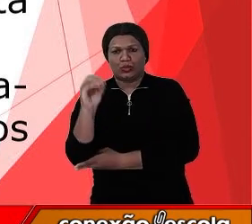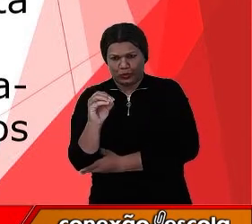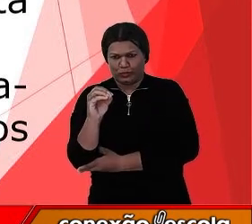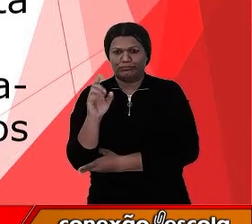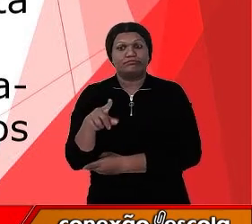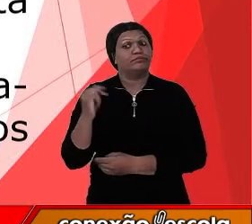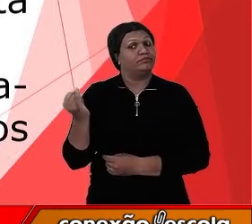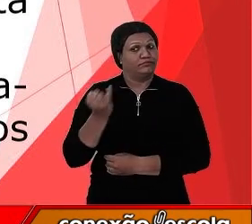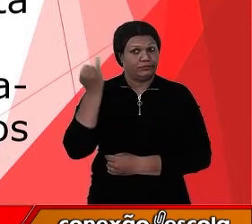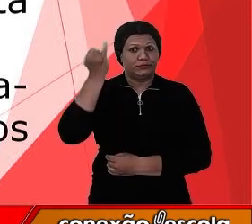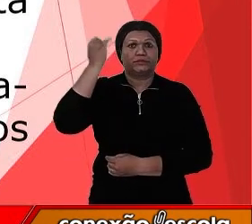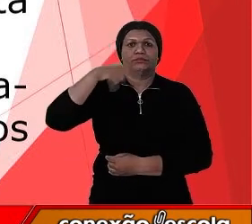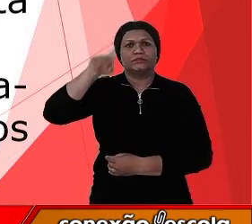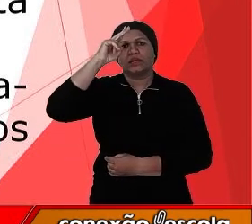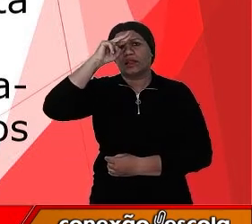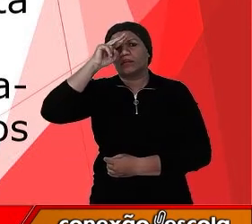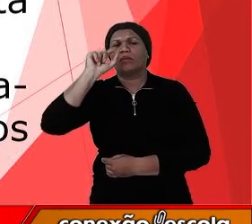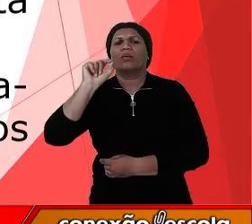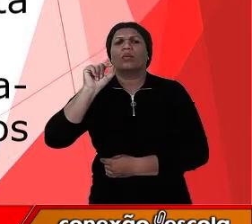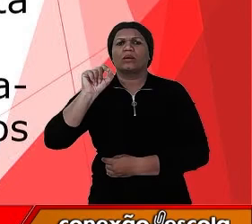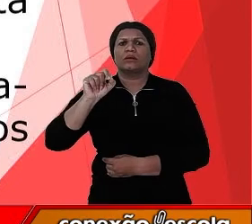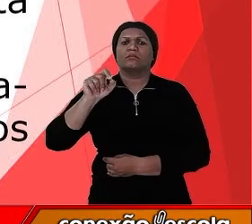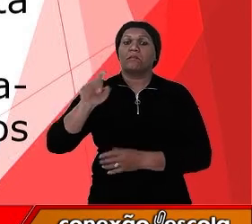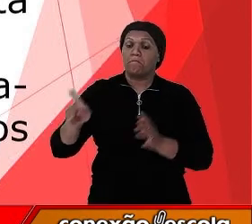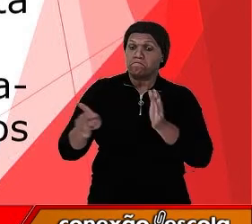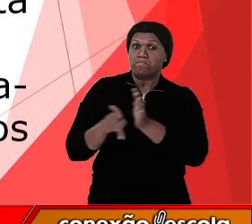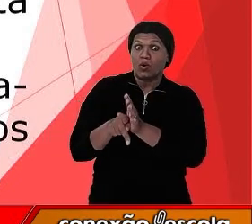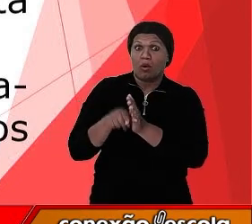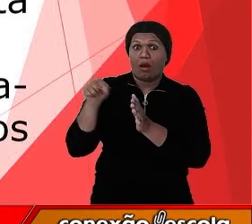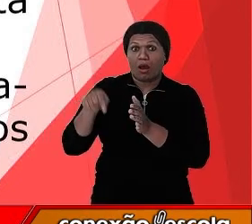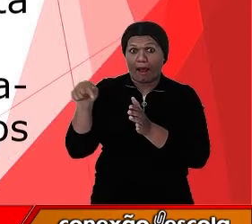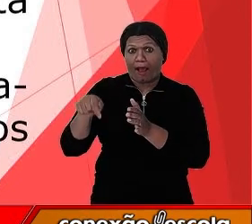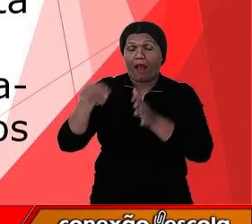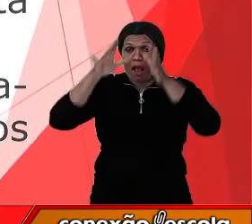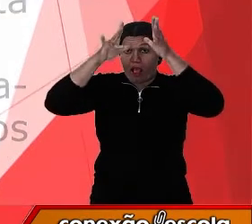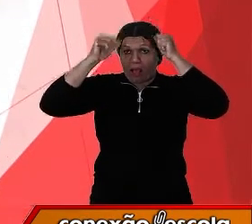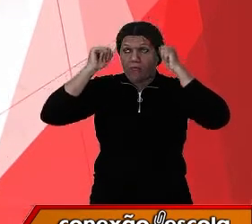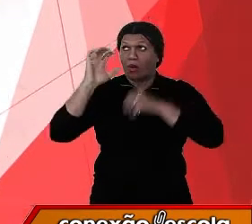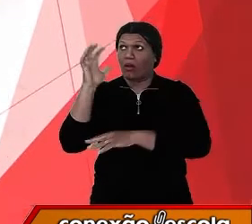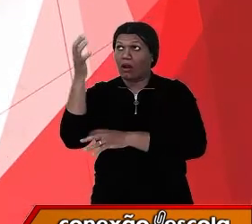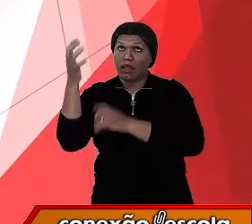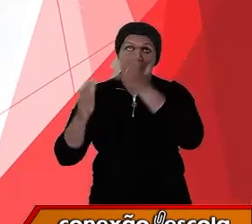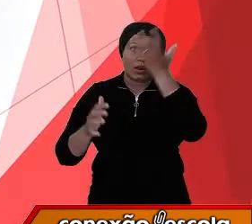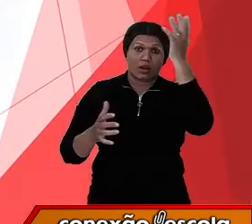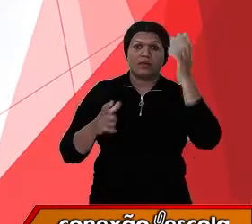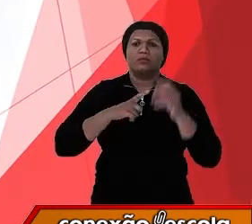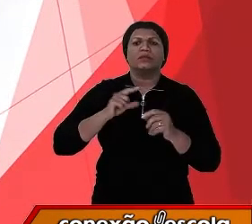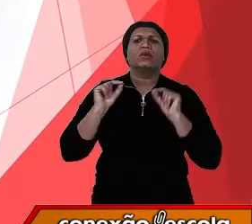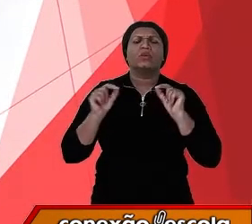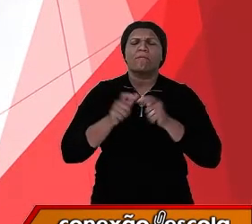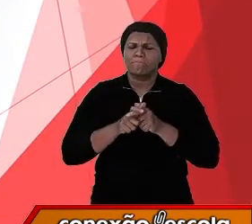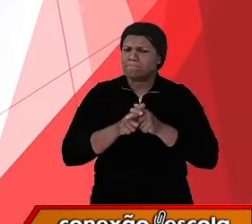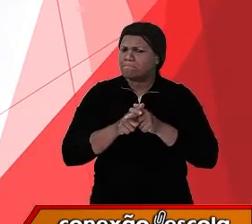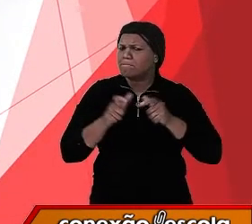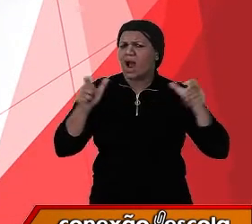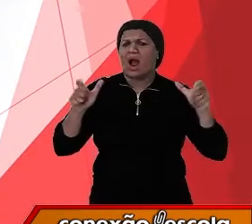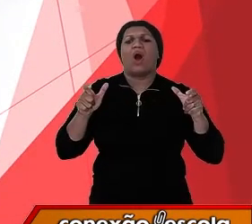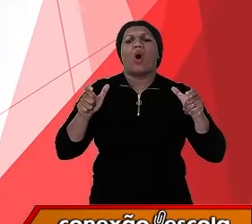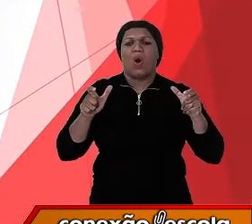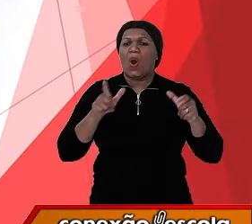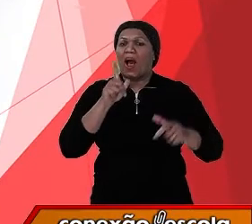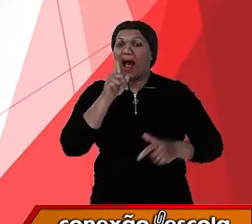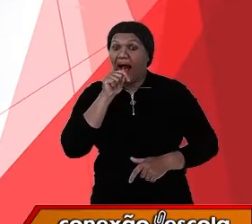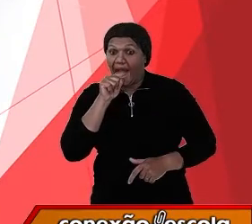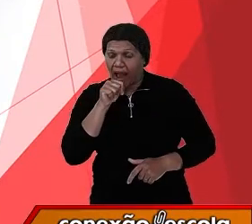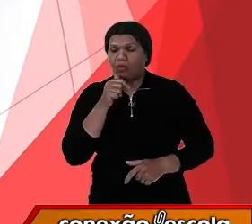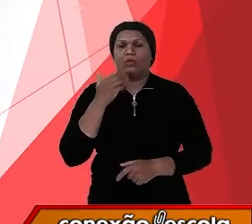muito importante lembrar que nesse domínio morfoclimático nós encontramos aí uma das maiores reservas de água